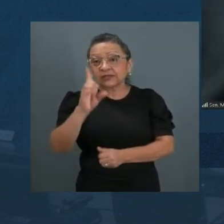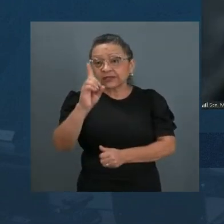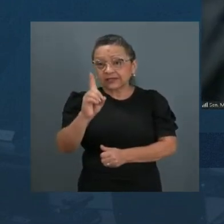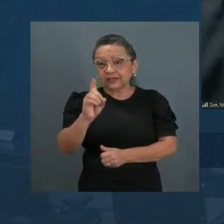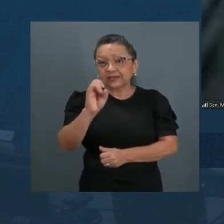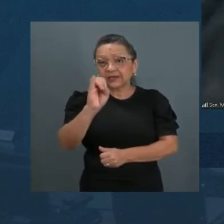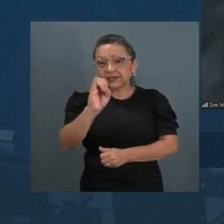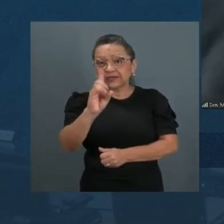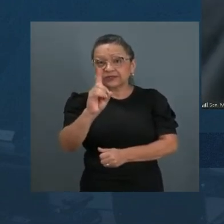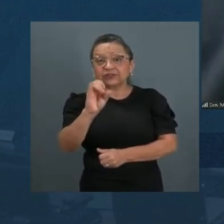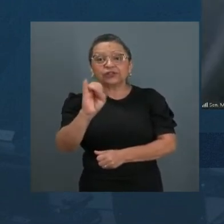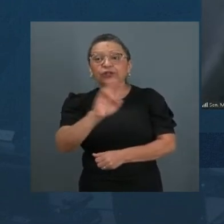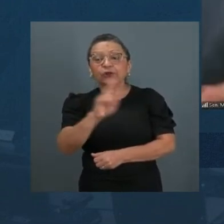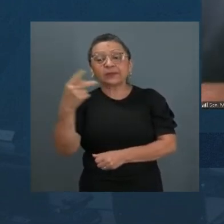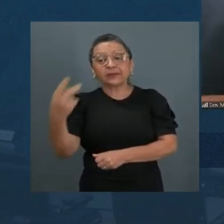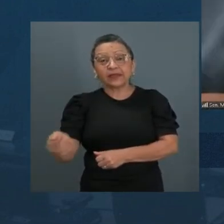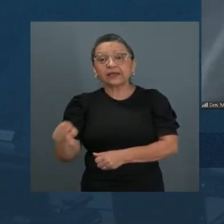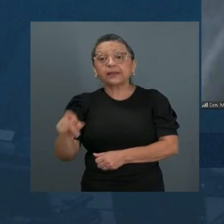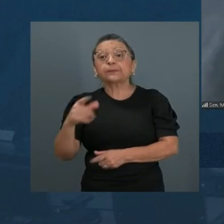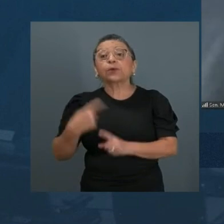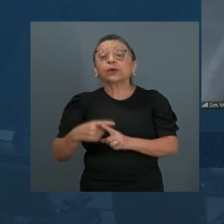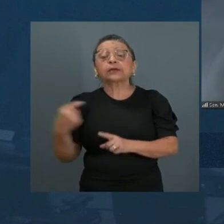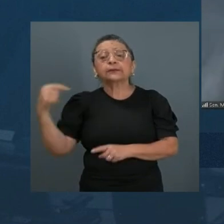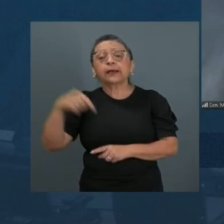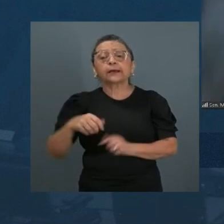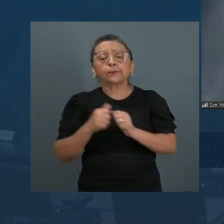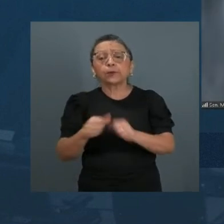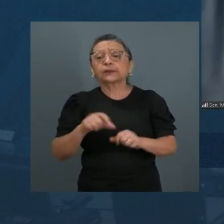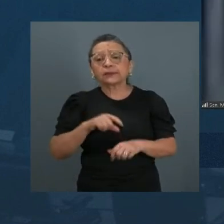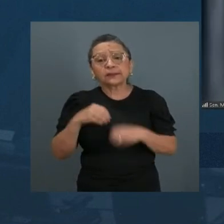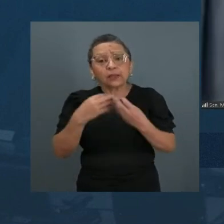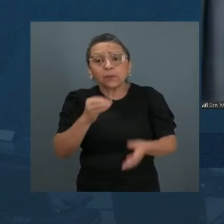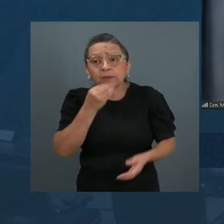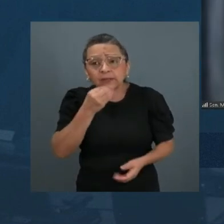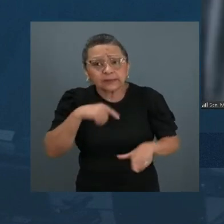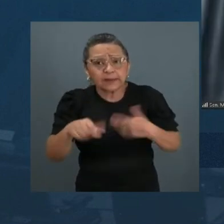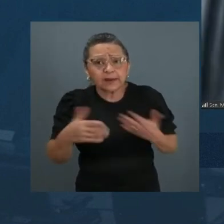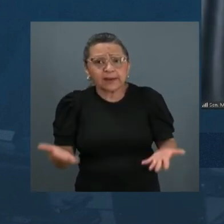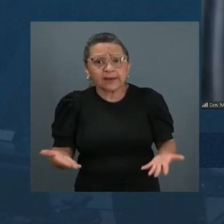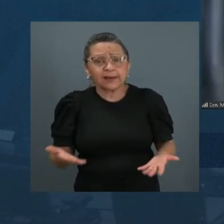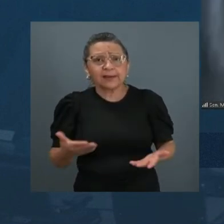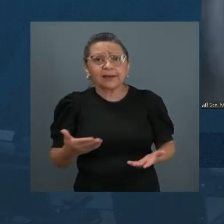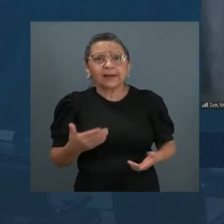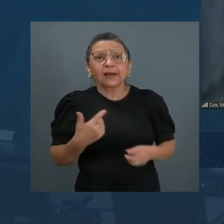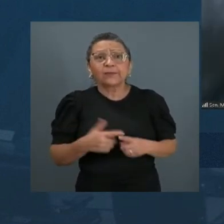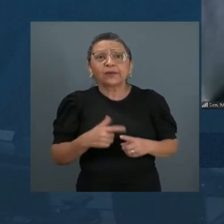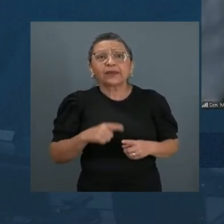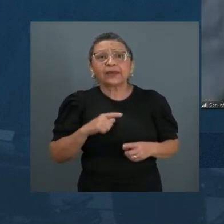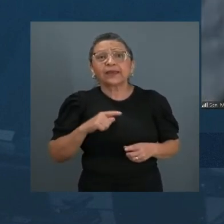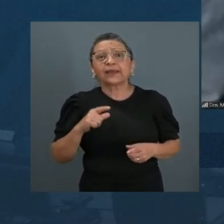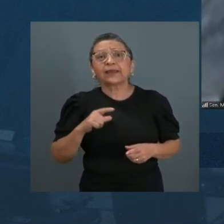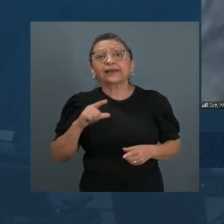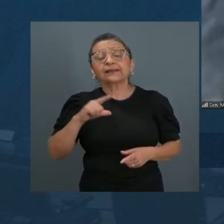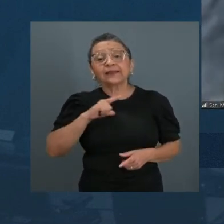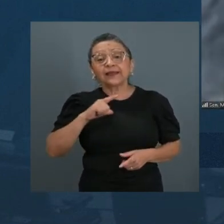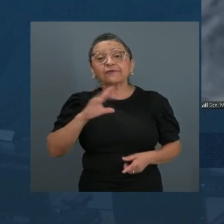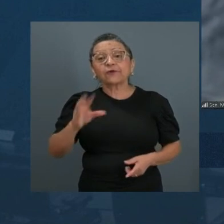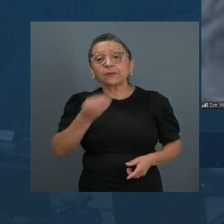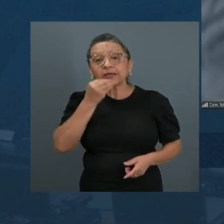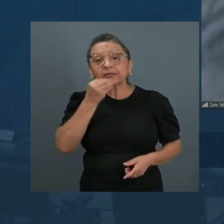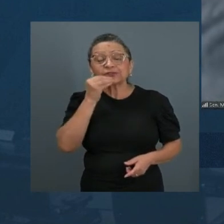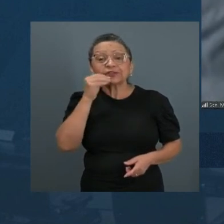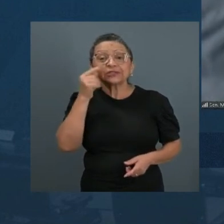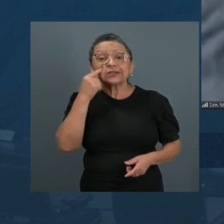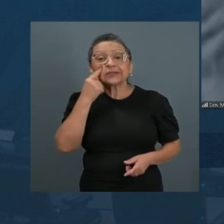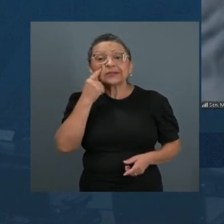aqui porque ele teve a oportunidade de trabalhar, porque ele teve a oportunidade de sair